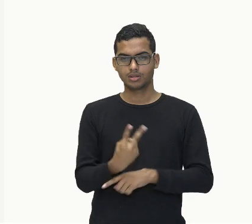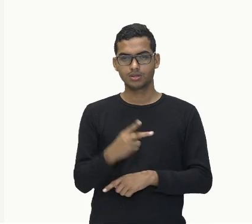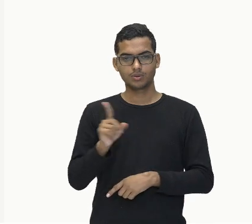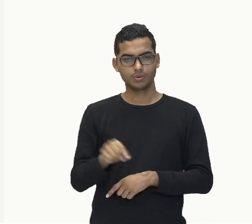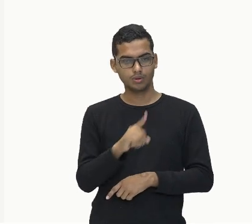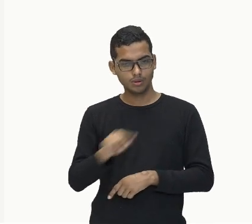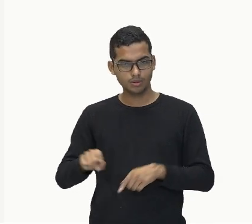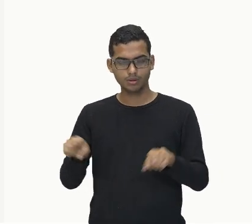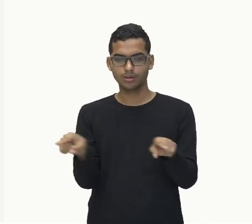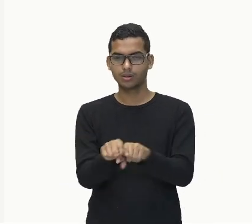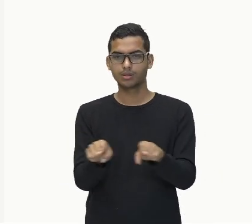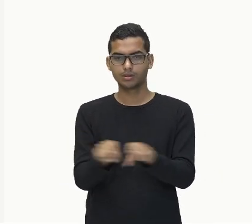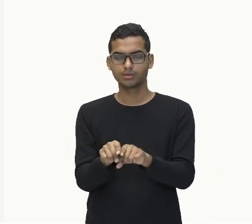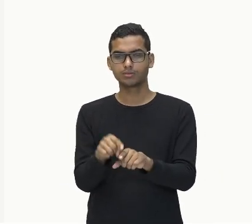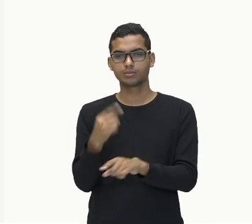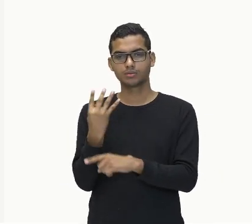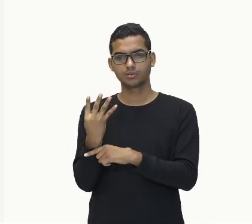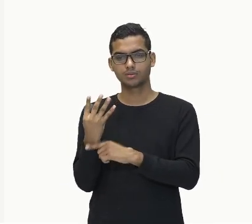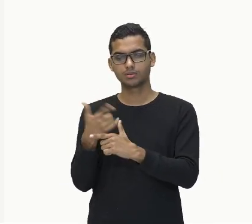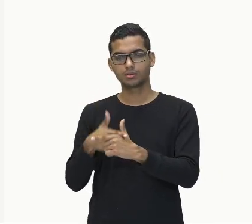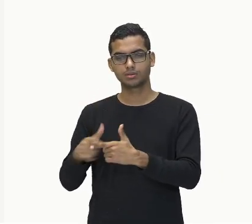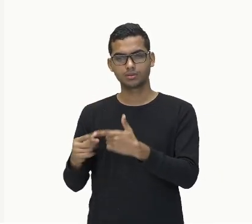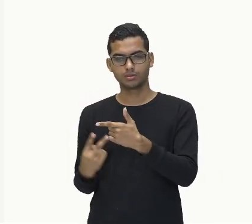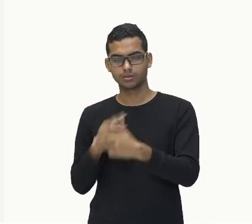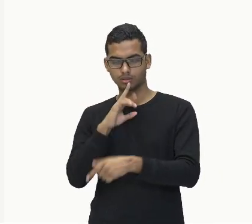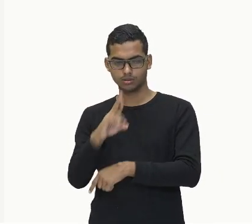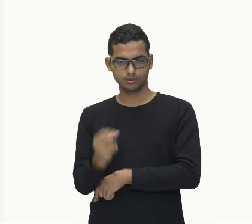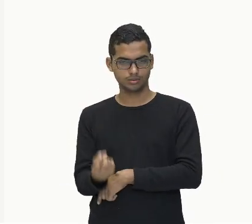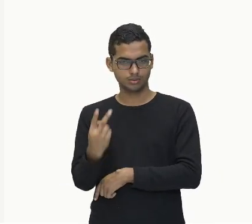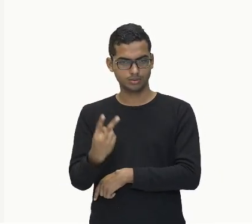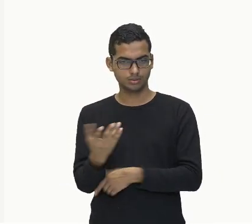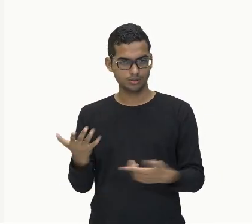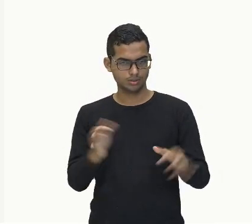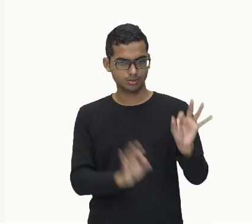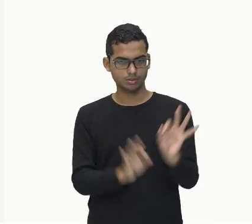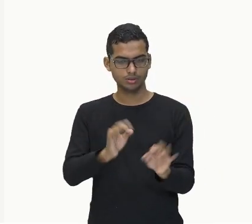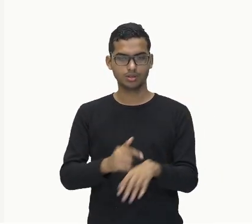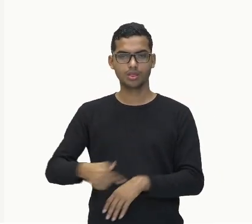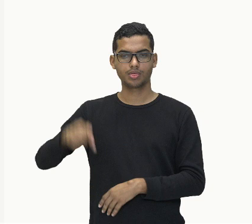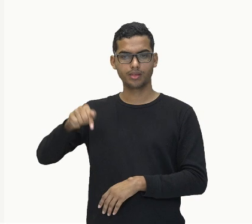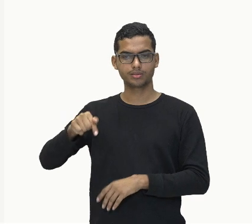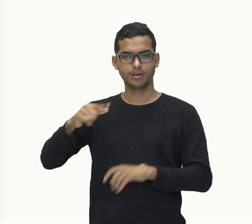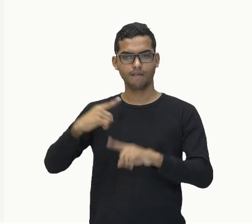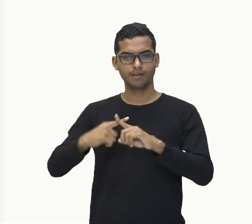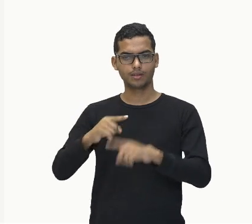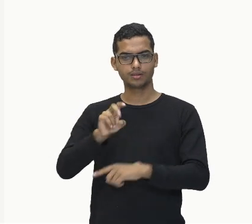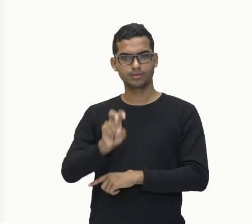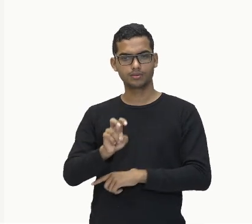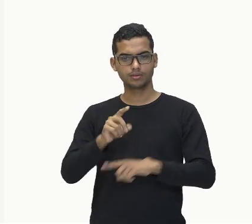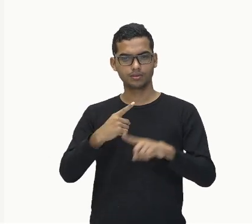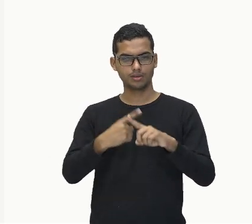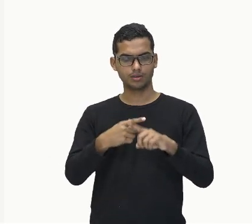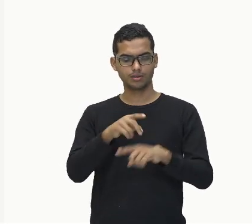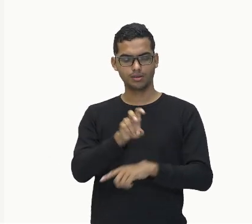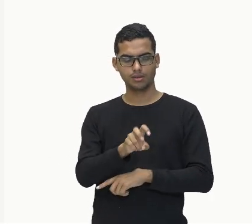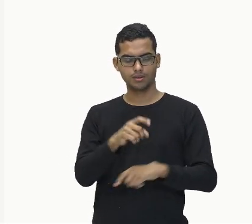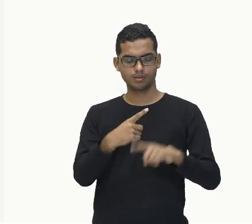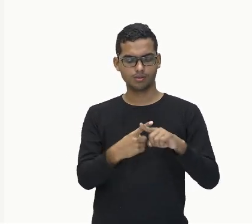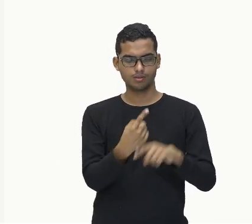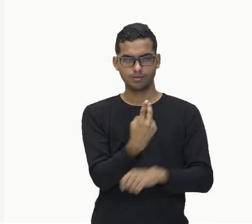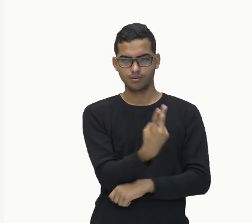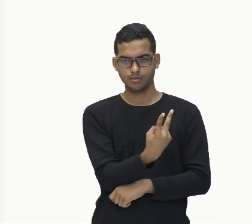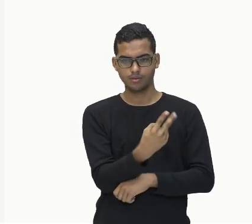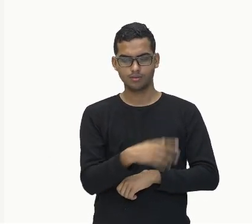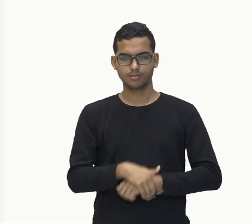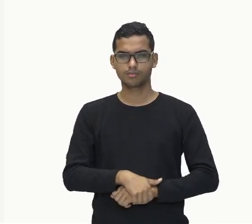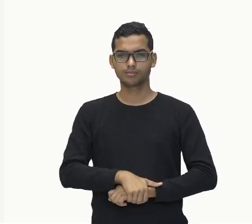2, que dá 2. E aí a gente vai ter 7 vezes 5 vezes 5 vezes 2. Isso